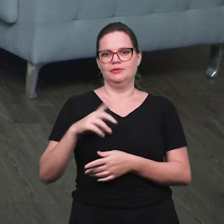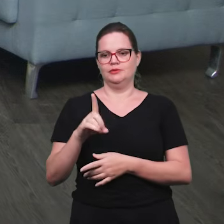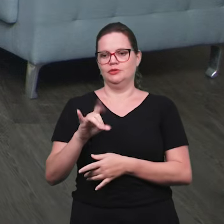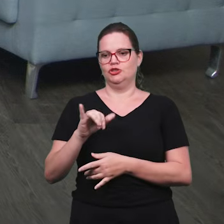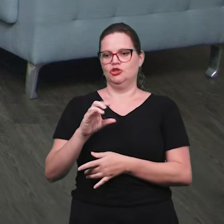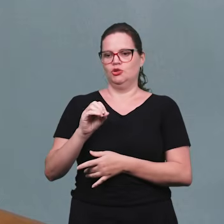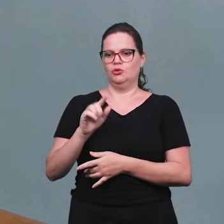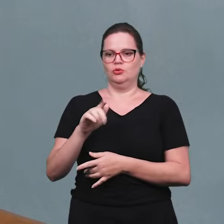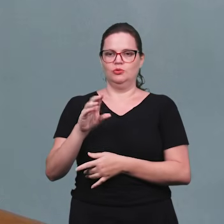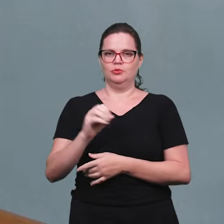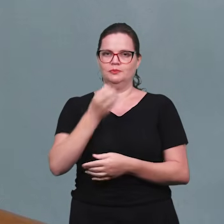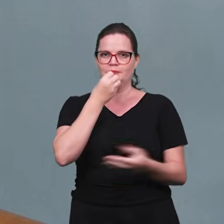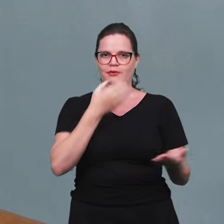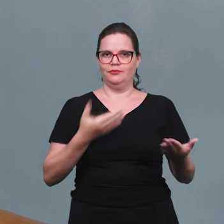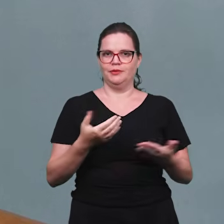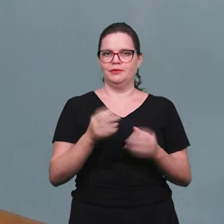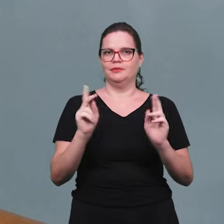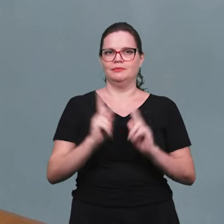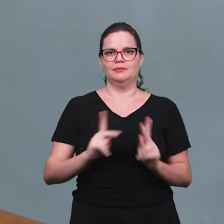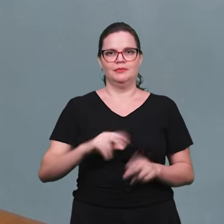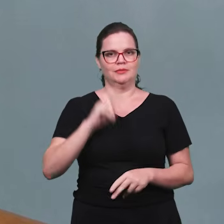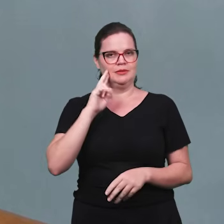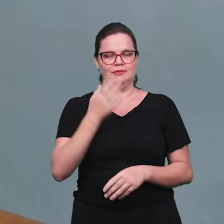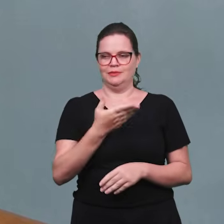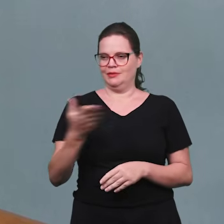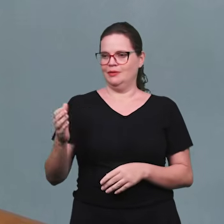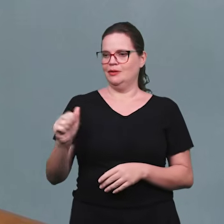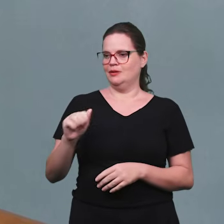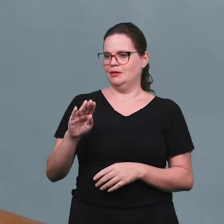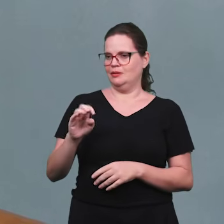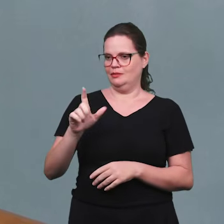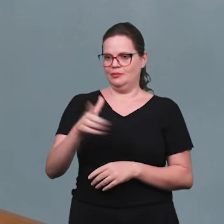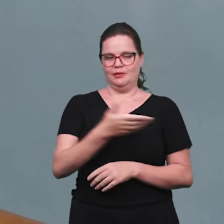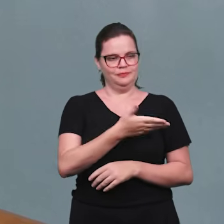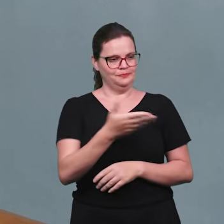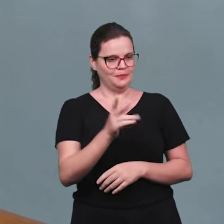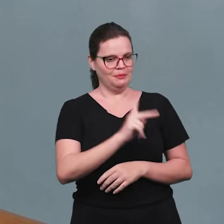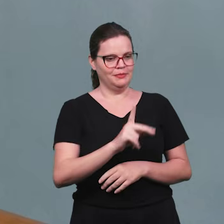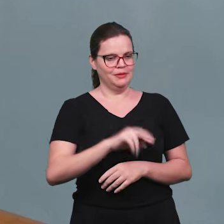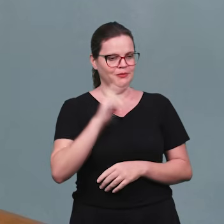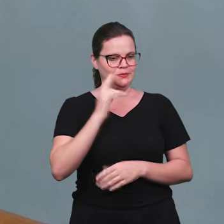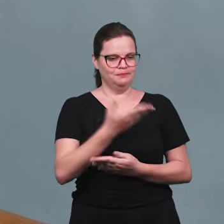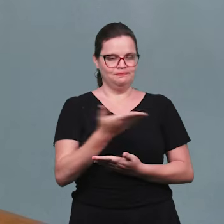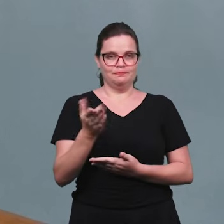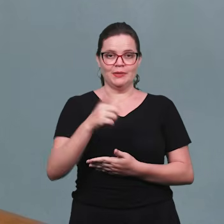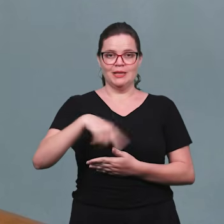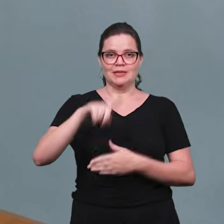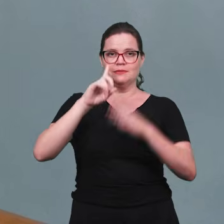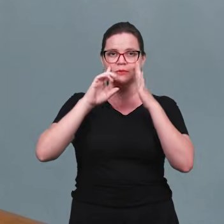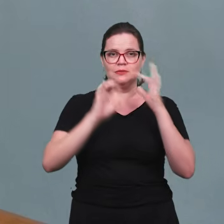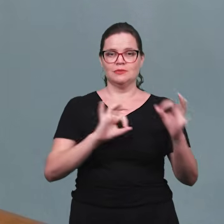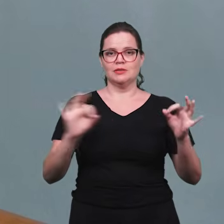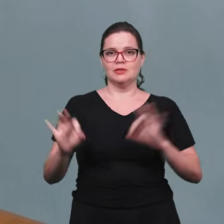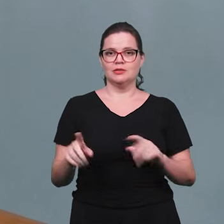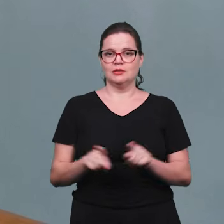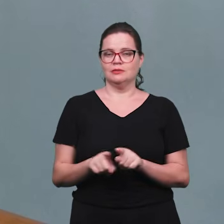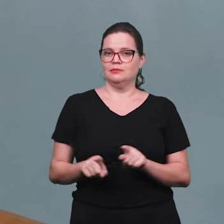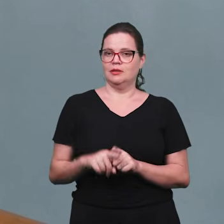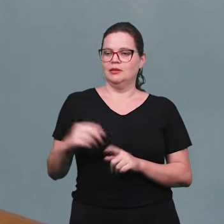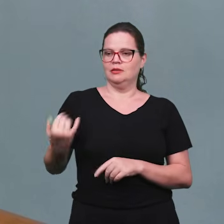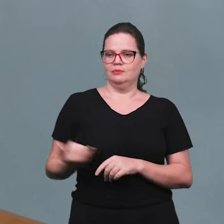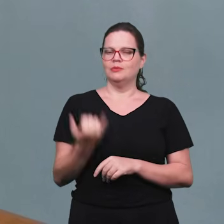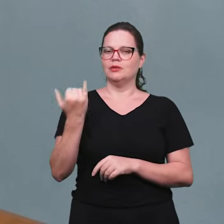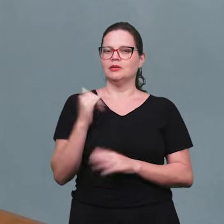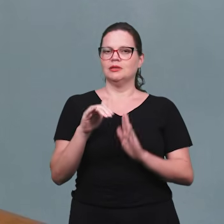muito bem-vindo. Pai do Senhor, Abel. Pai do Senhor, Daniel. Pai do Senhor, todos que nos ouvem e vê.